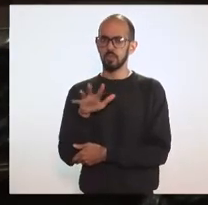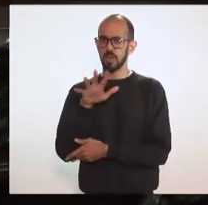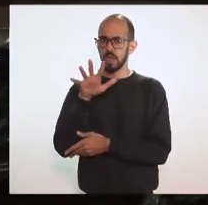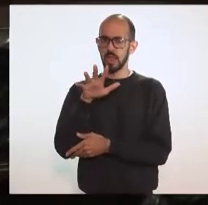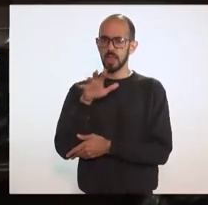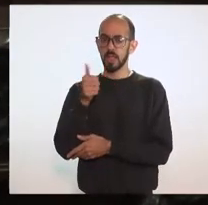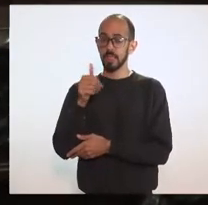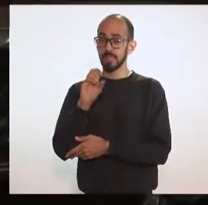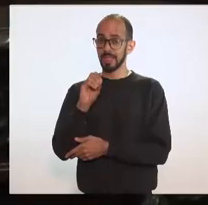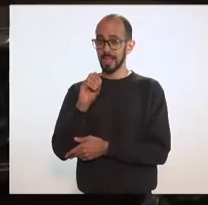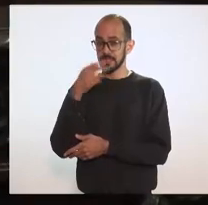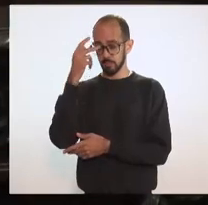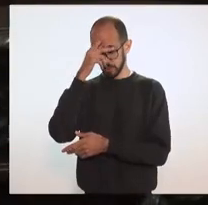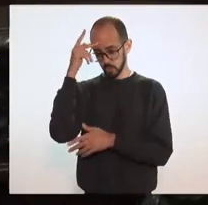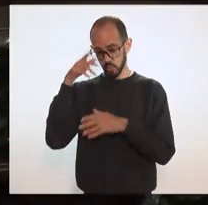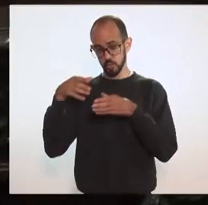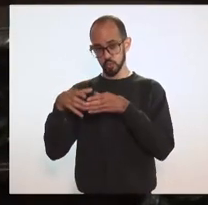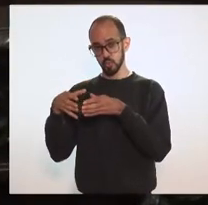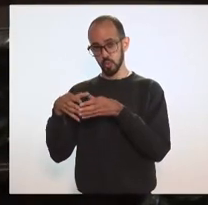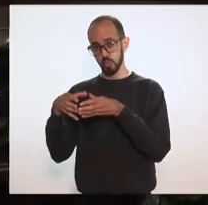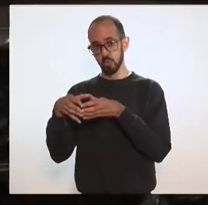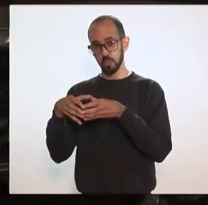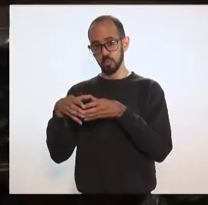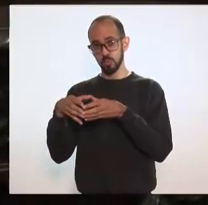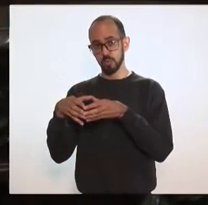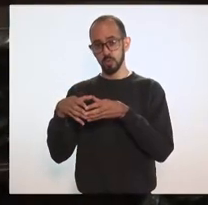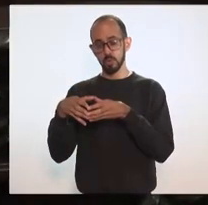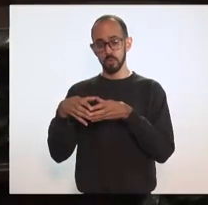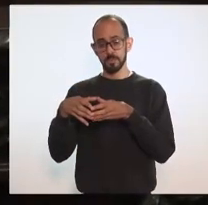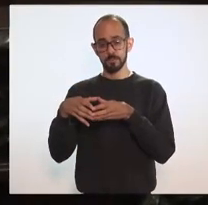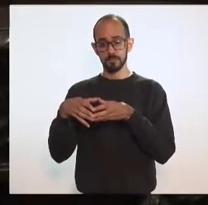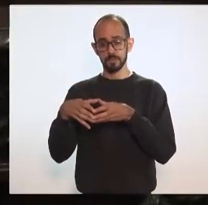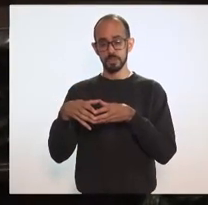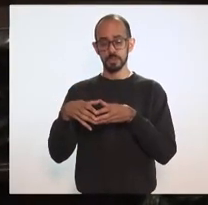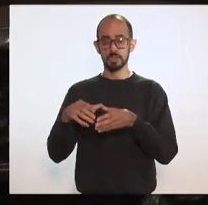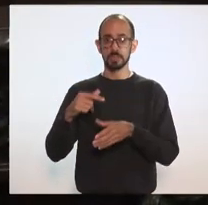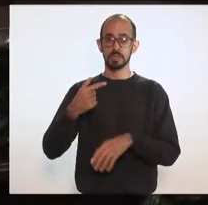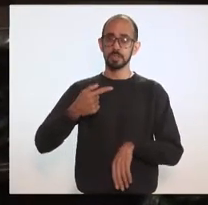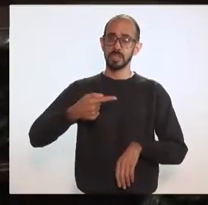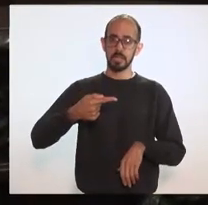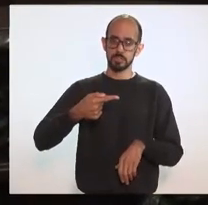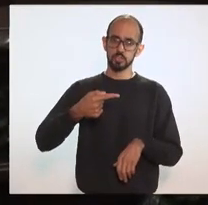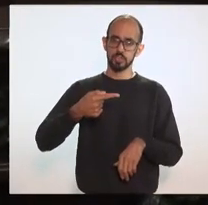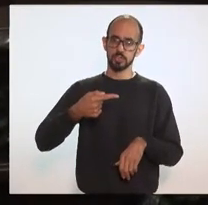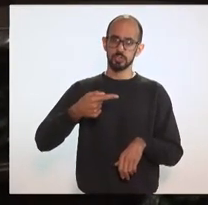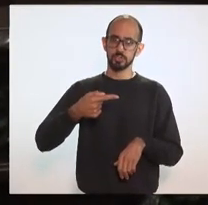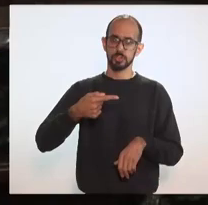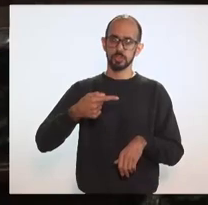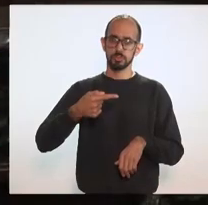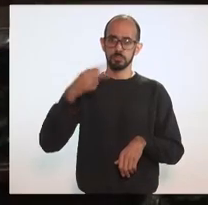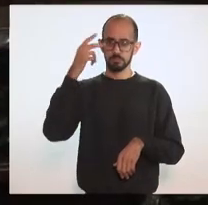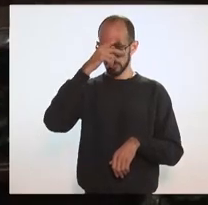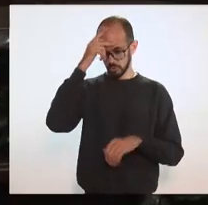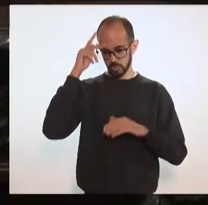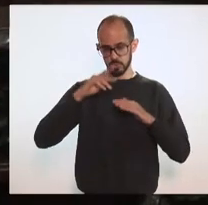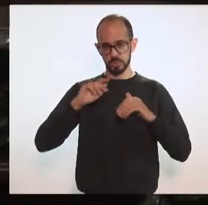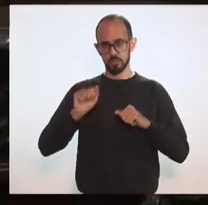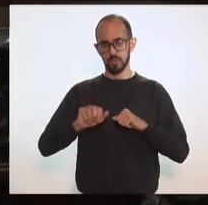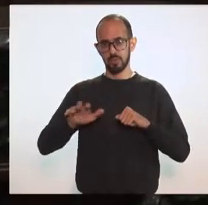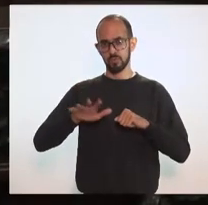dez moradores Presidente waldeck Carneiro sete moradores de